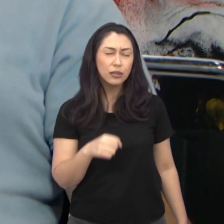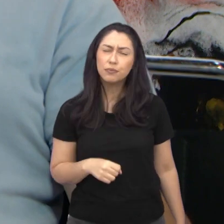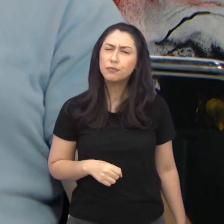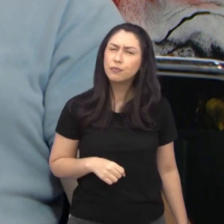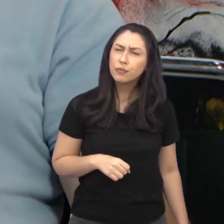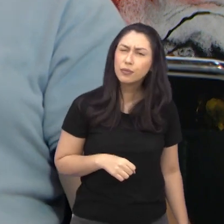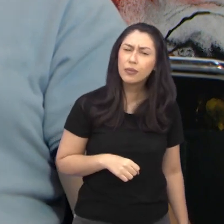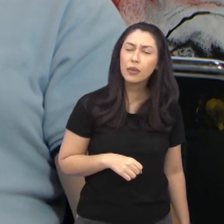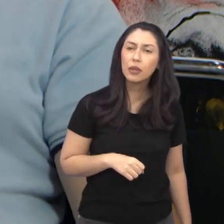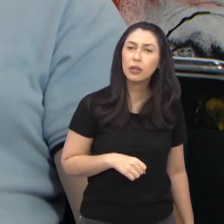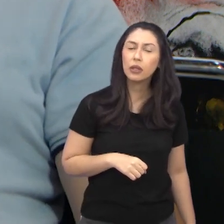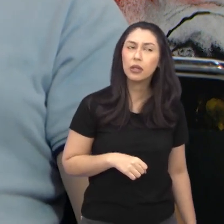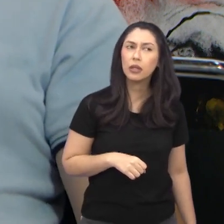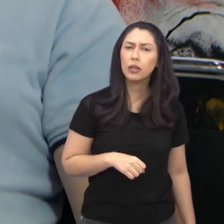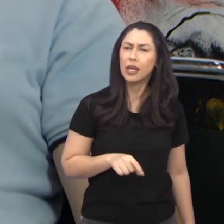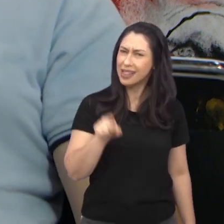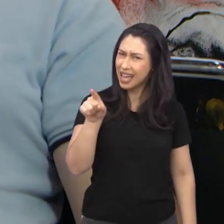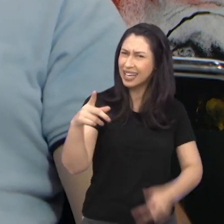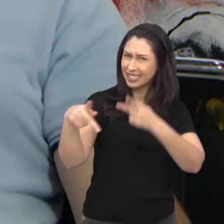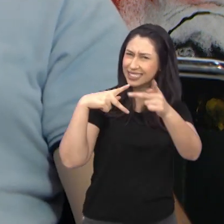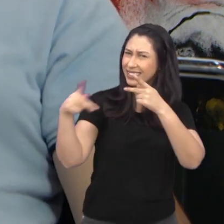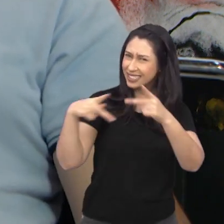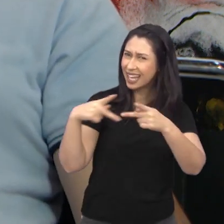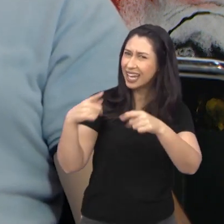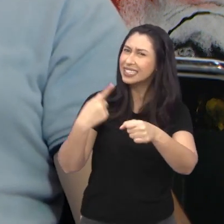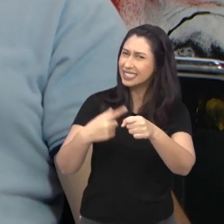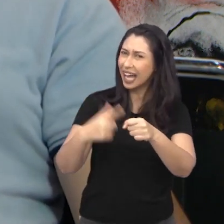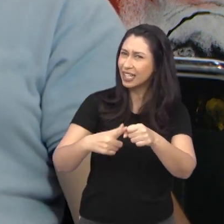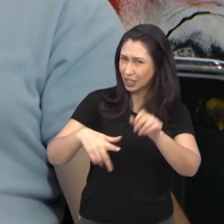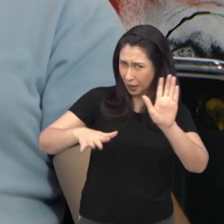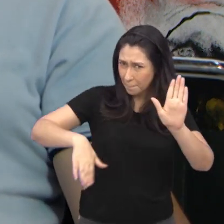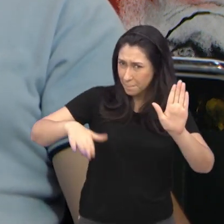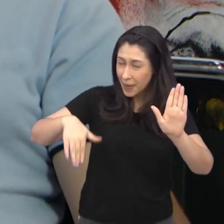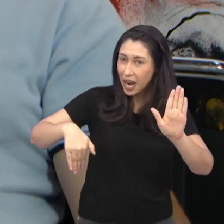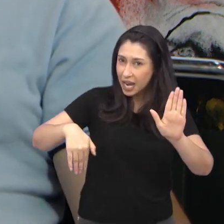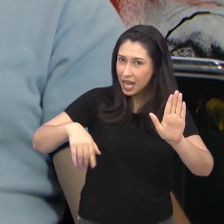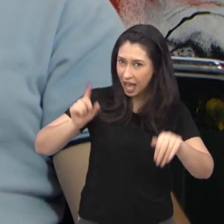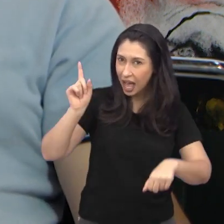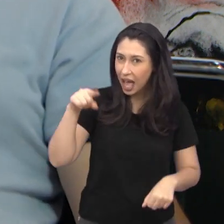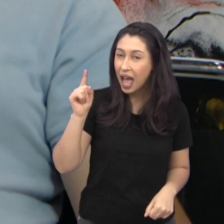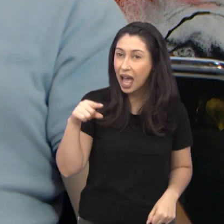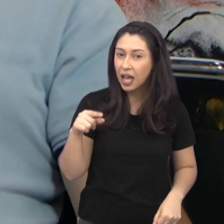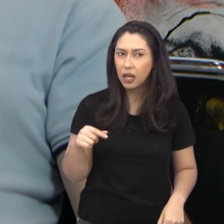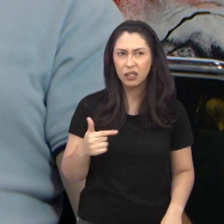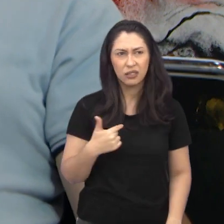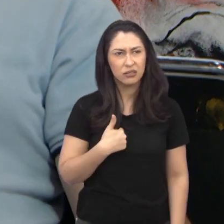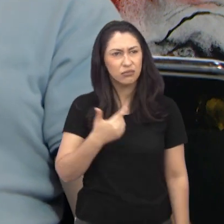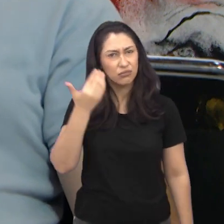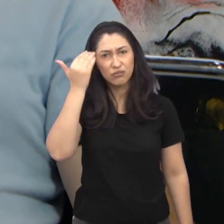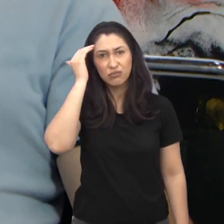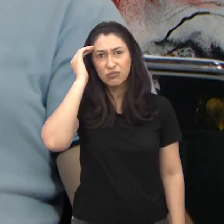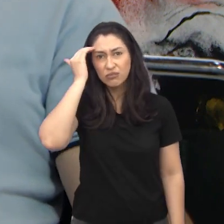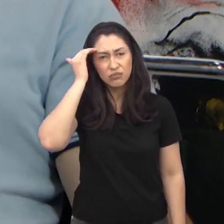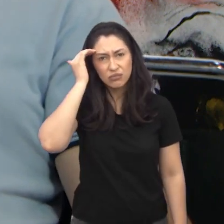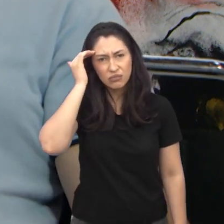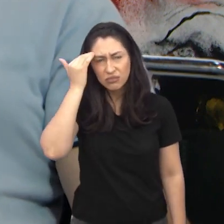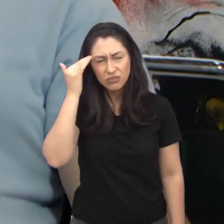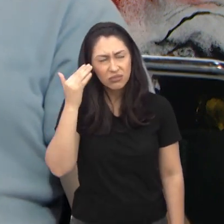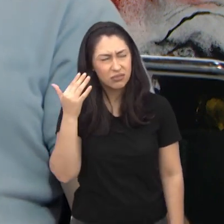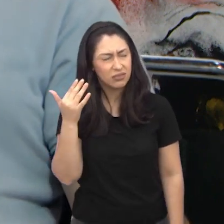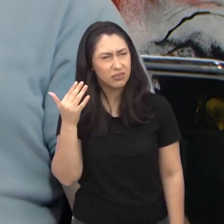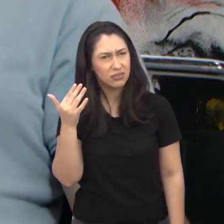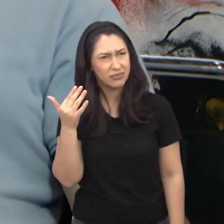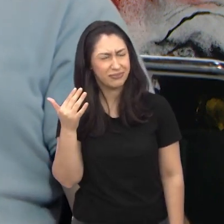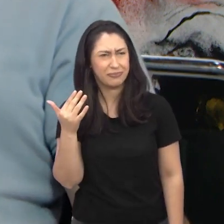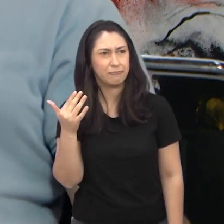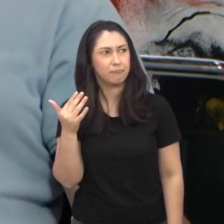falou assim, São José dos Campos é que tem a praia, né? Aí eu não entendi que ele tinha falado para